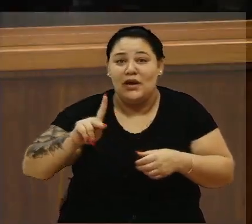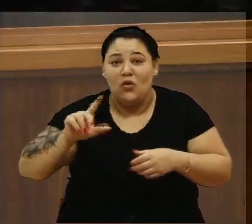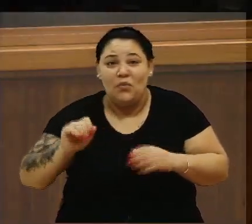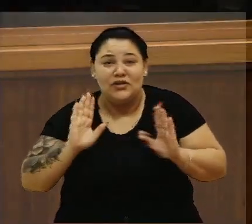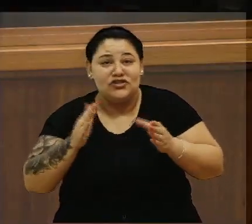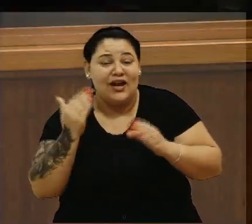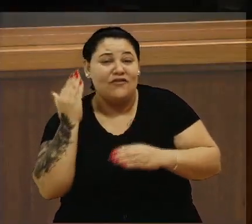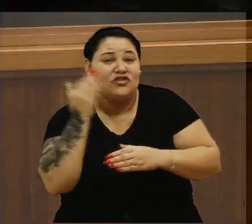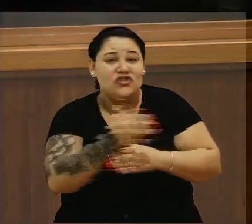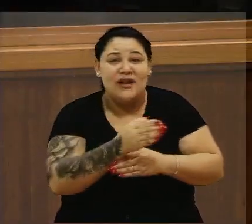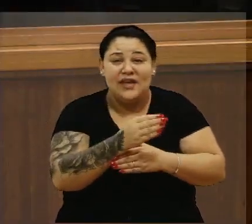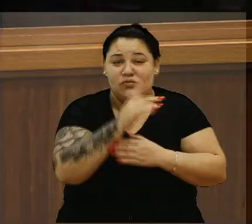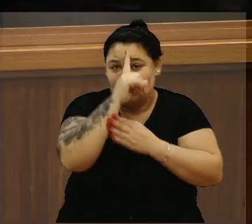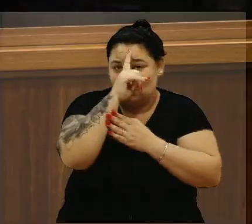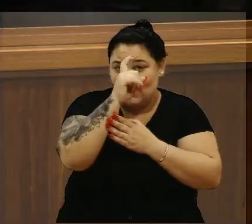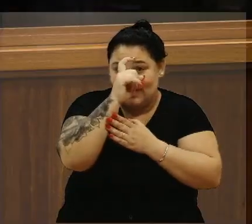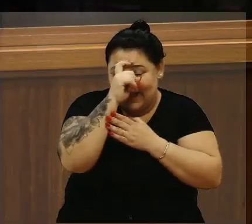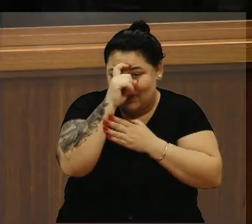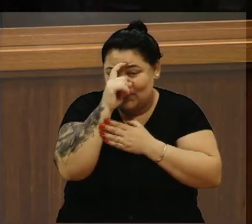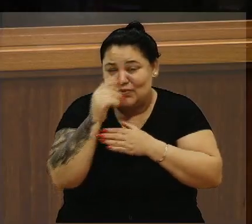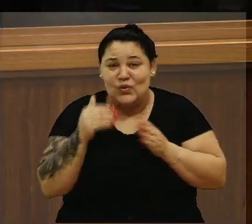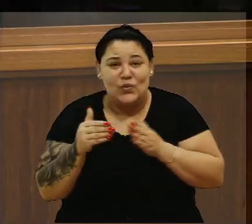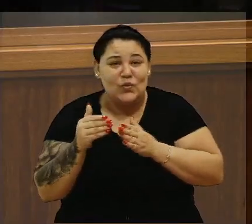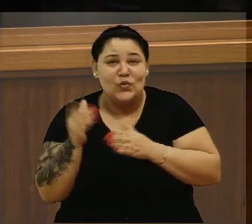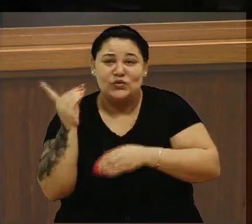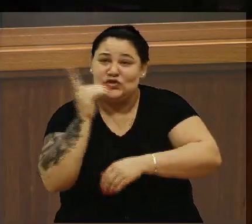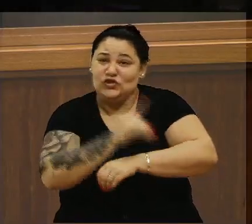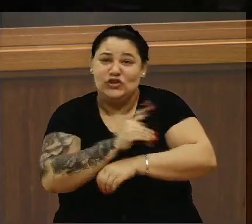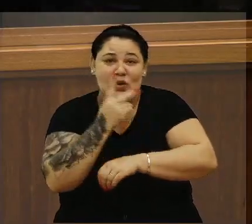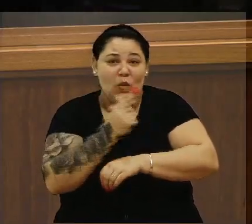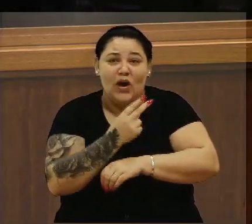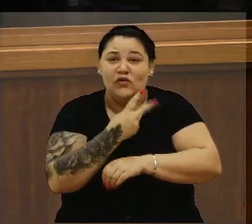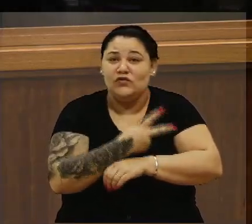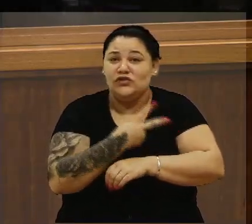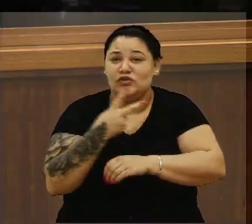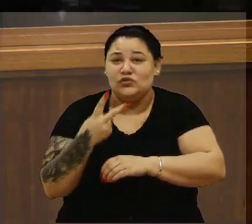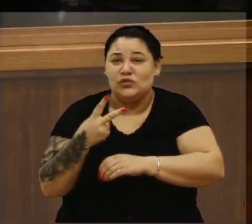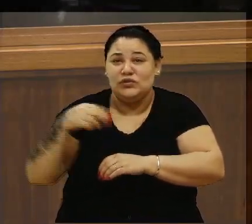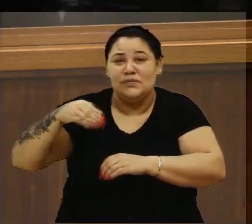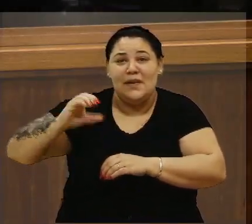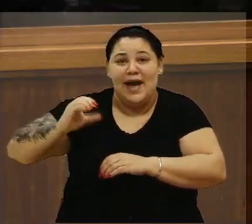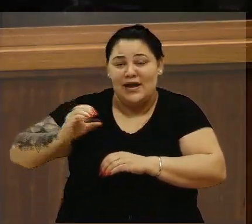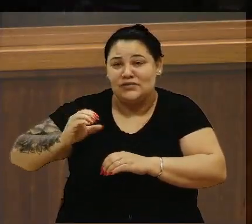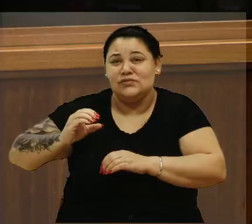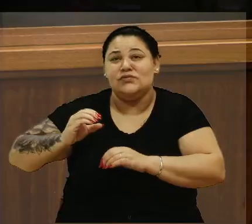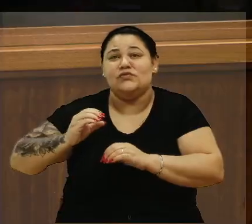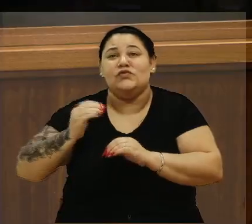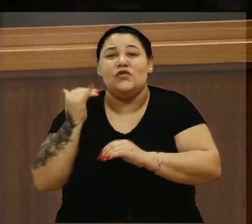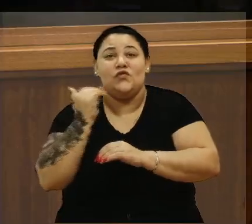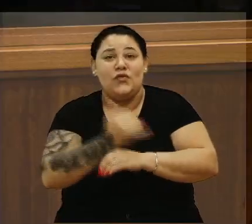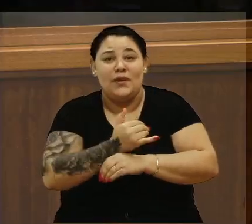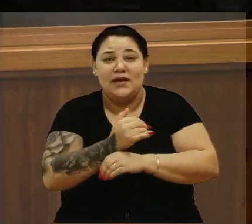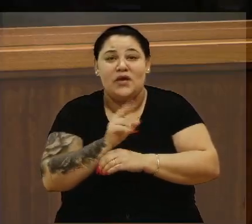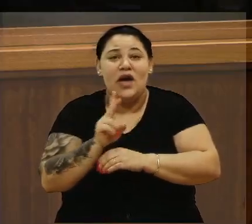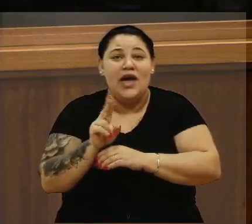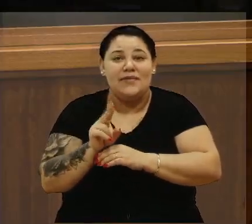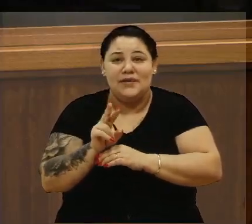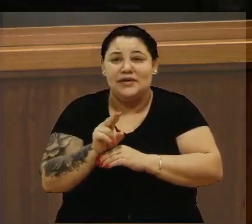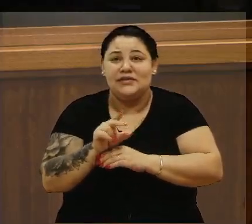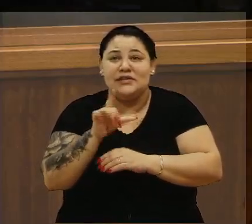hospital, enfim. Naquele mesmo dia, 22 de março, foi informado a irmã que ele